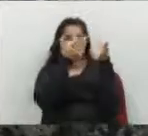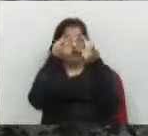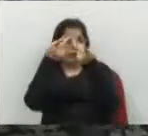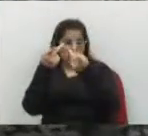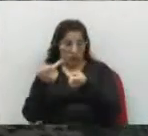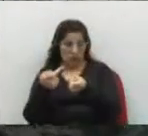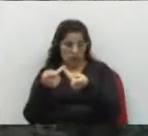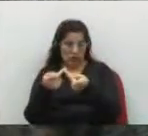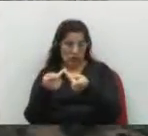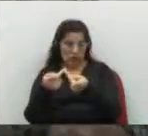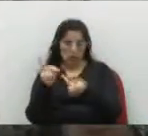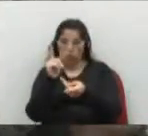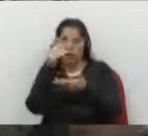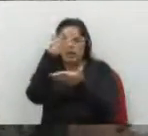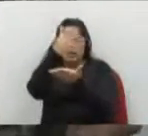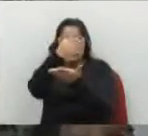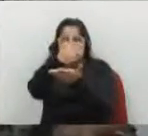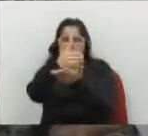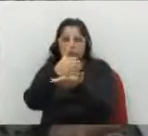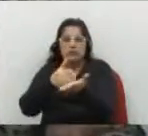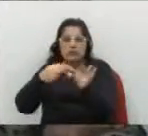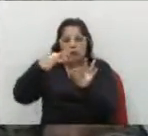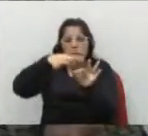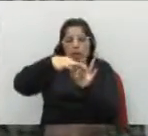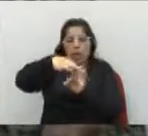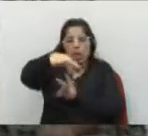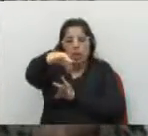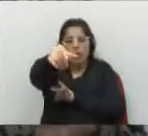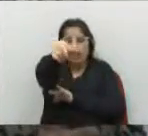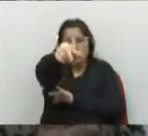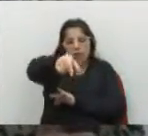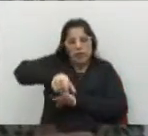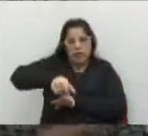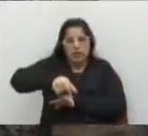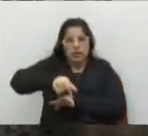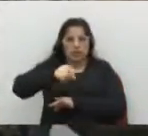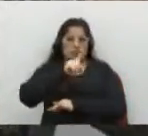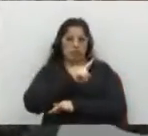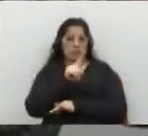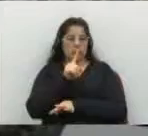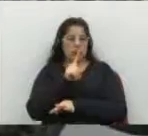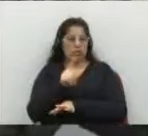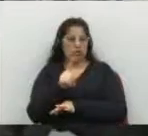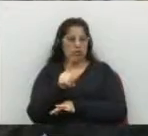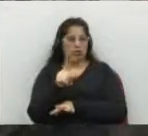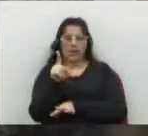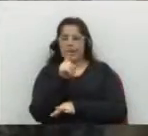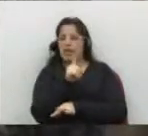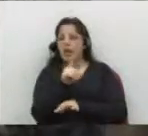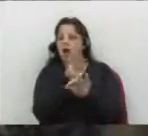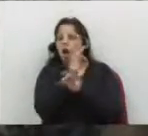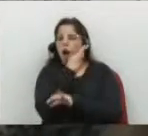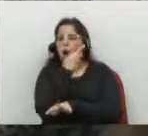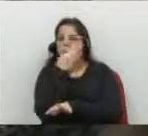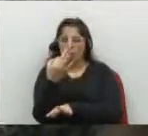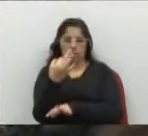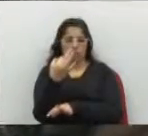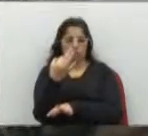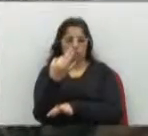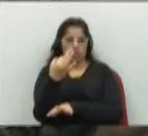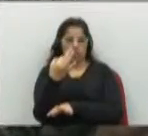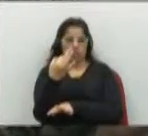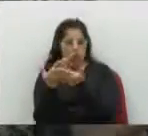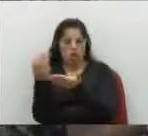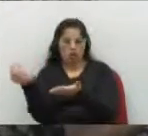é dividida por uma linha, não. Ela foi feita uma mega escola, onde